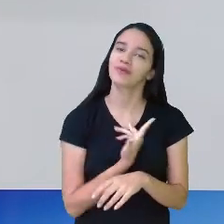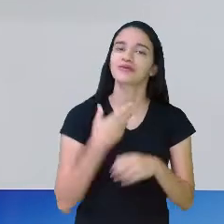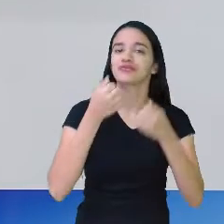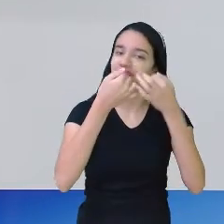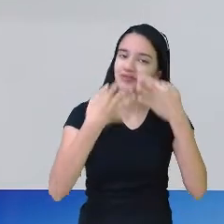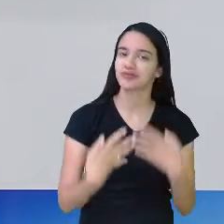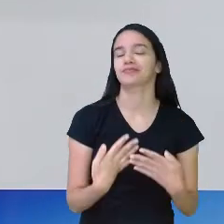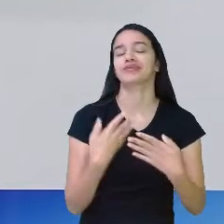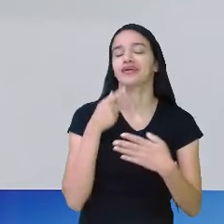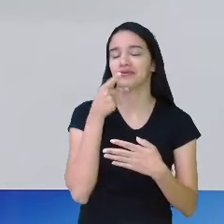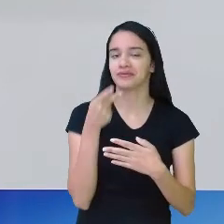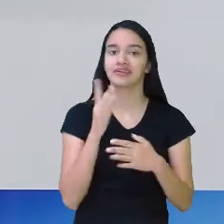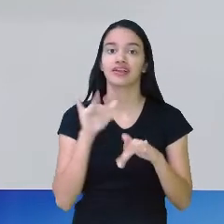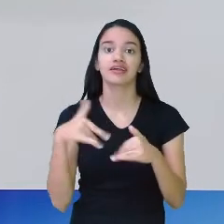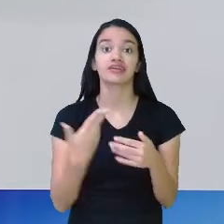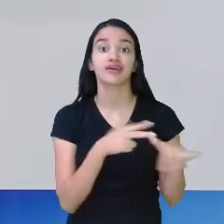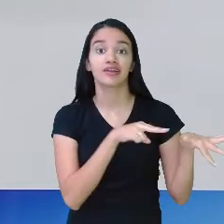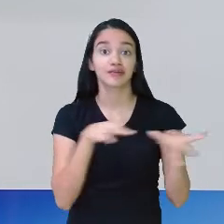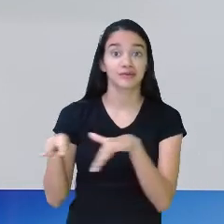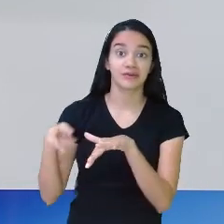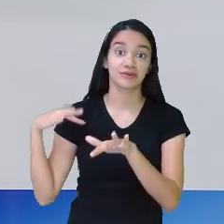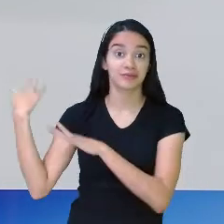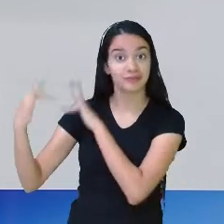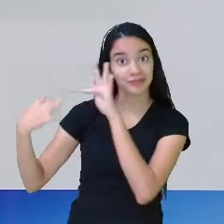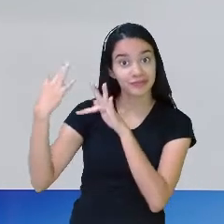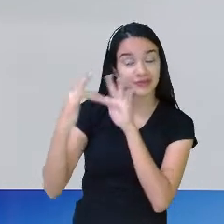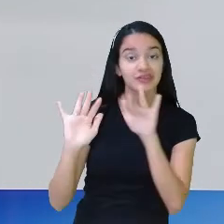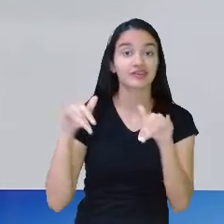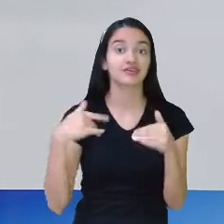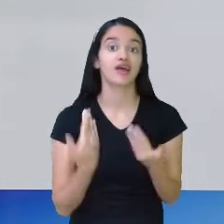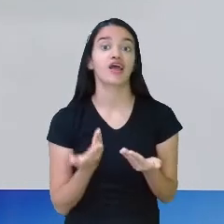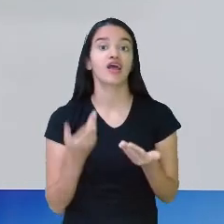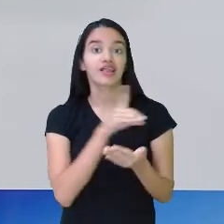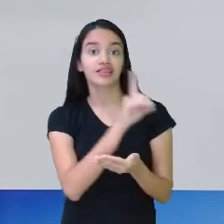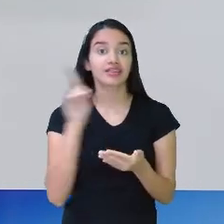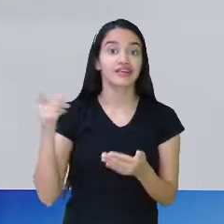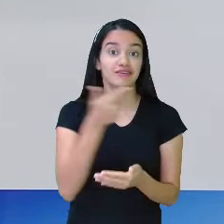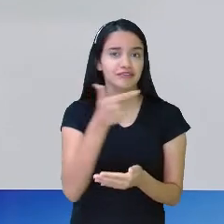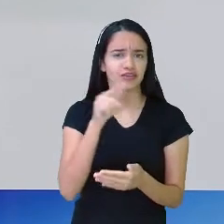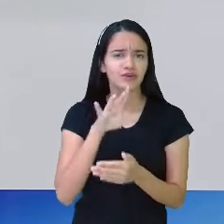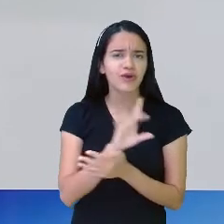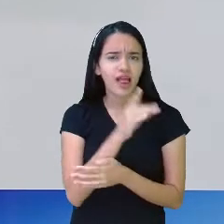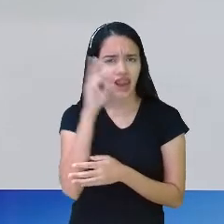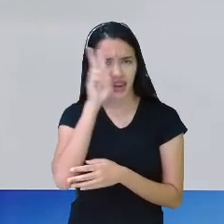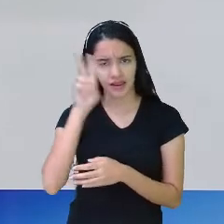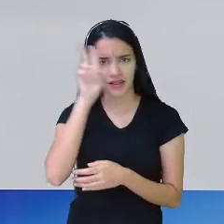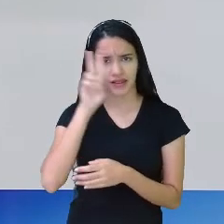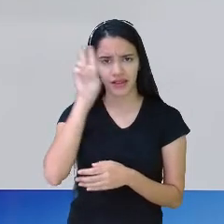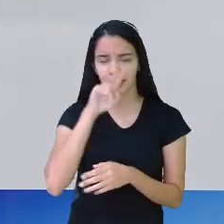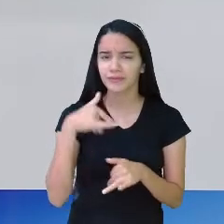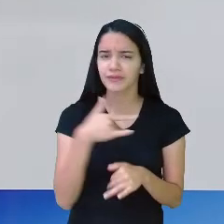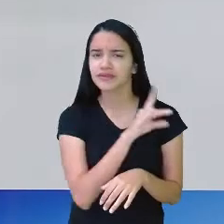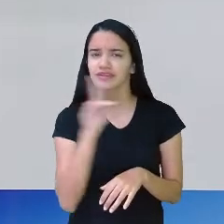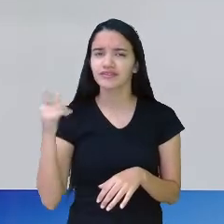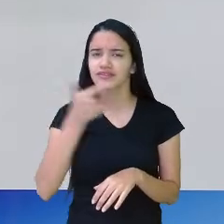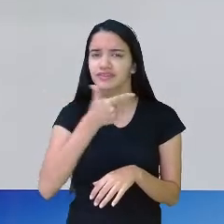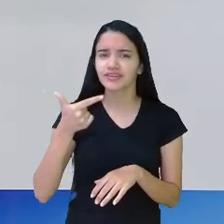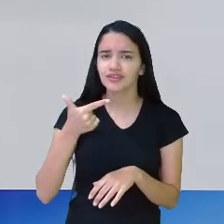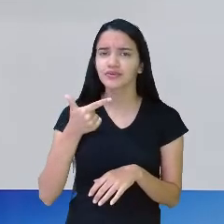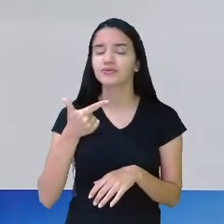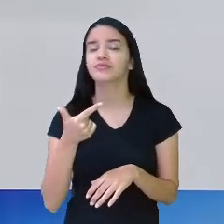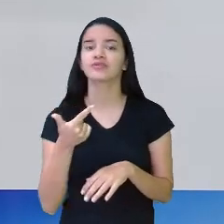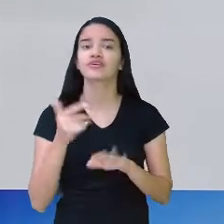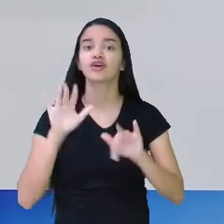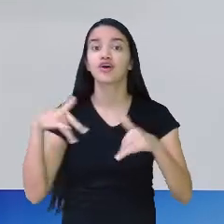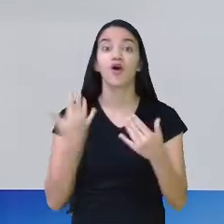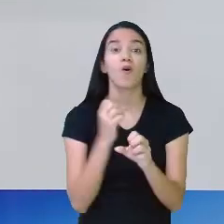cultura indígena, porque a gente está na Semana do Folclore, que foi dia 22. Lembra que a gente falou aqui, dia 22? A gente comemora